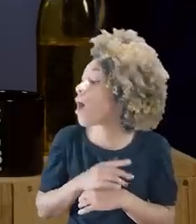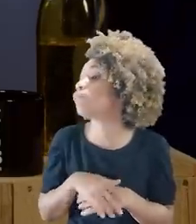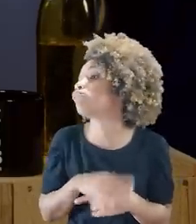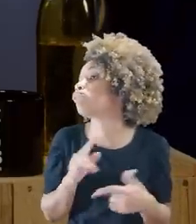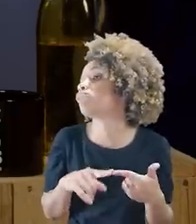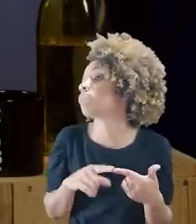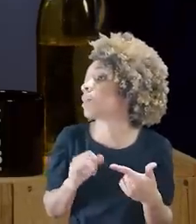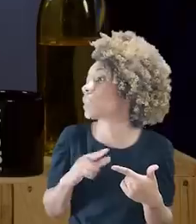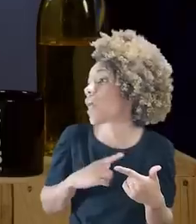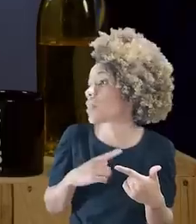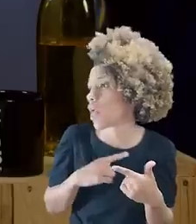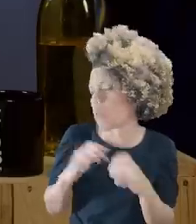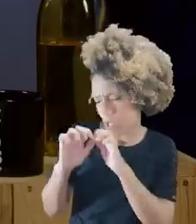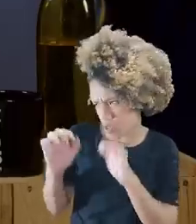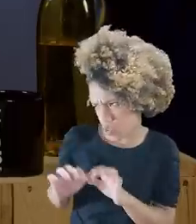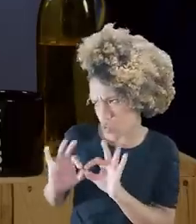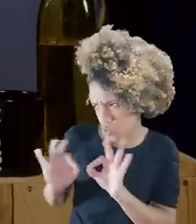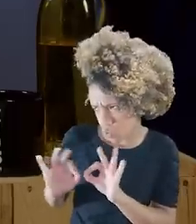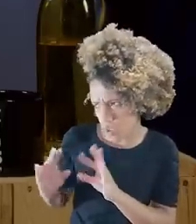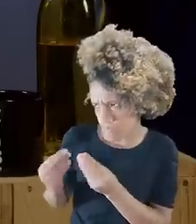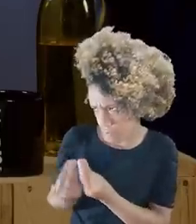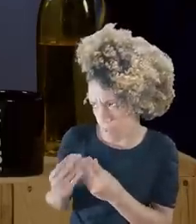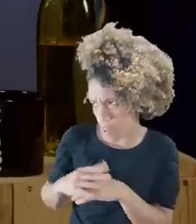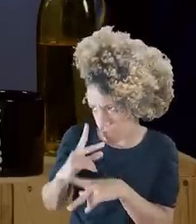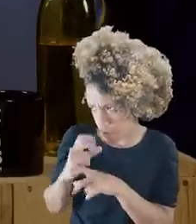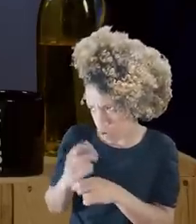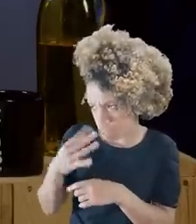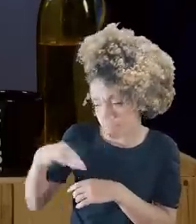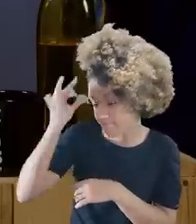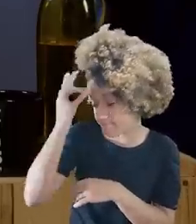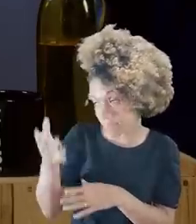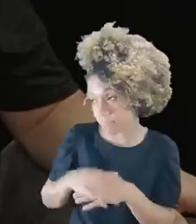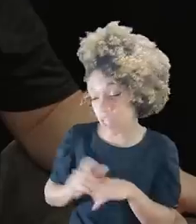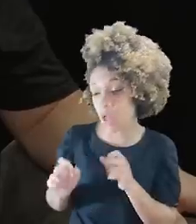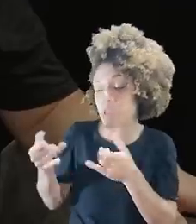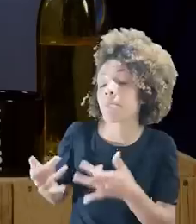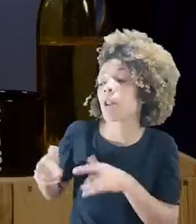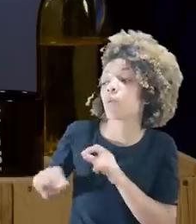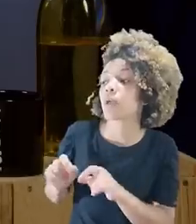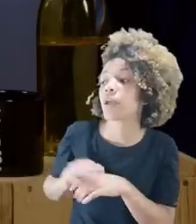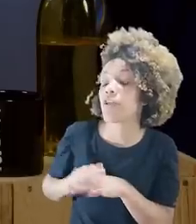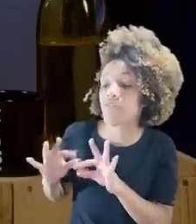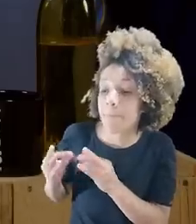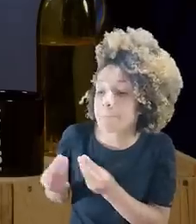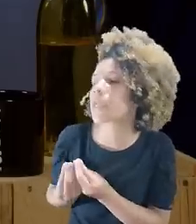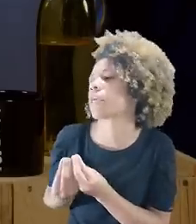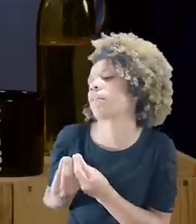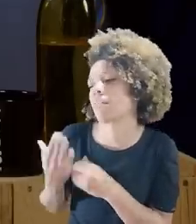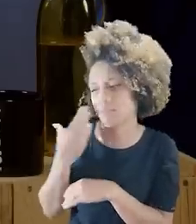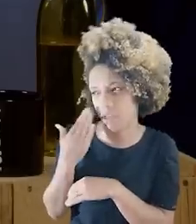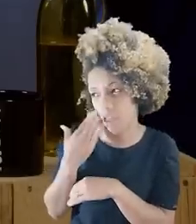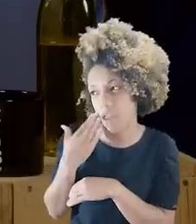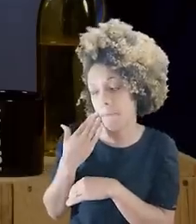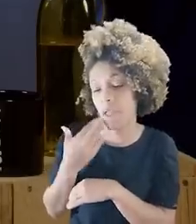crenças a questão da infância por isso que eu falo tudo é inserido na infância essas questões espirituais que me ajudaram que